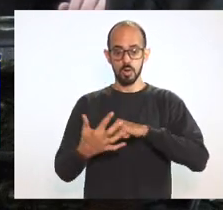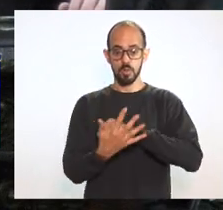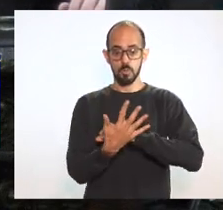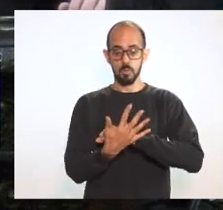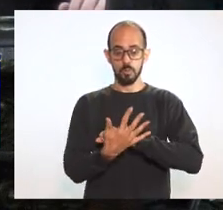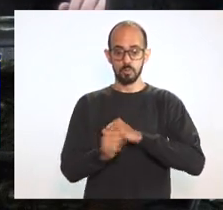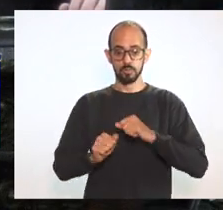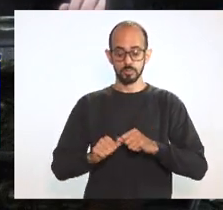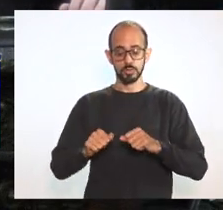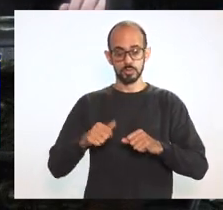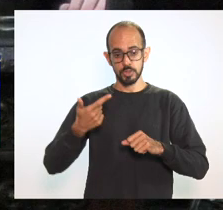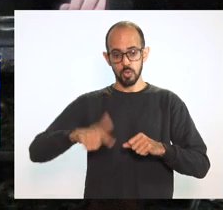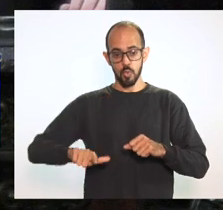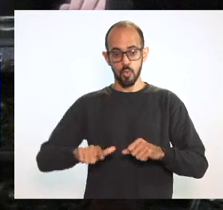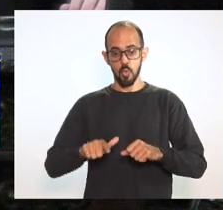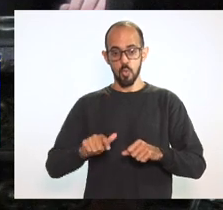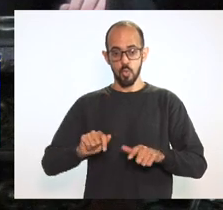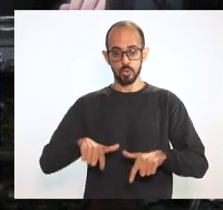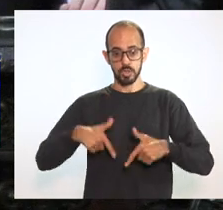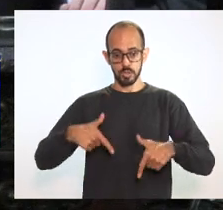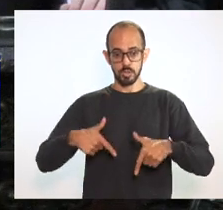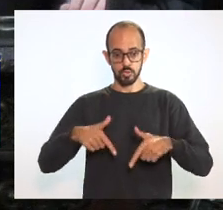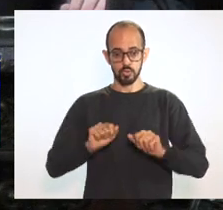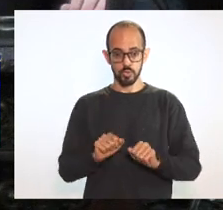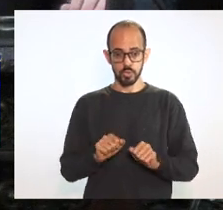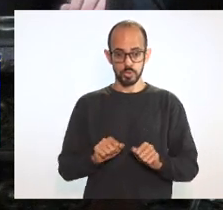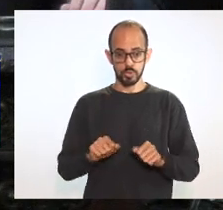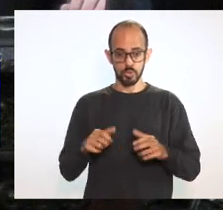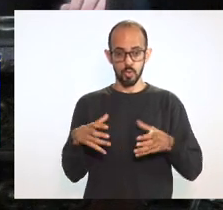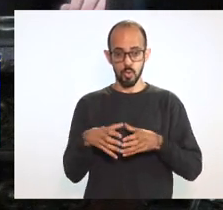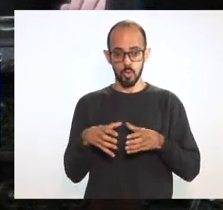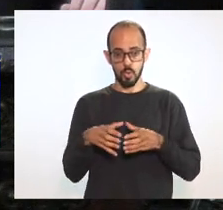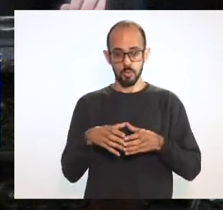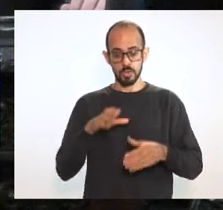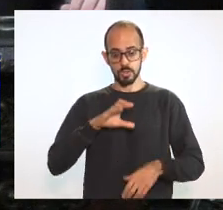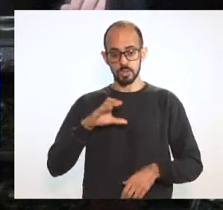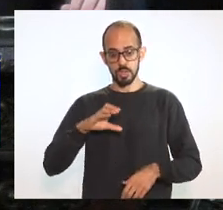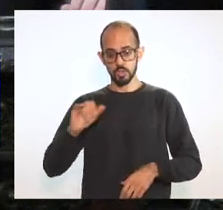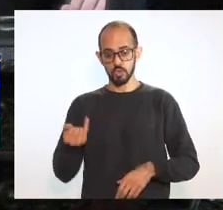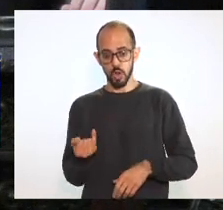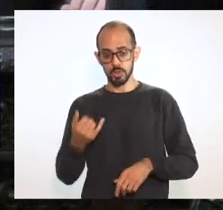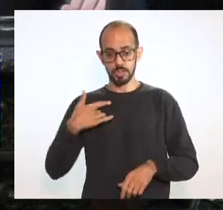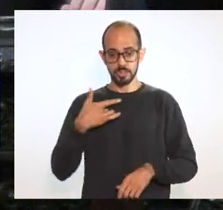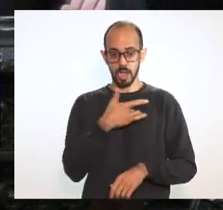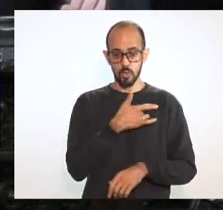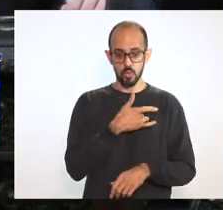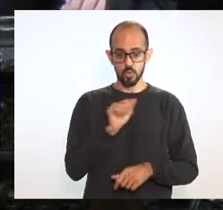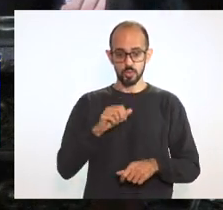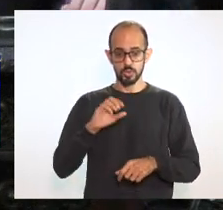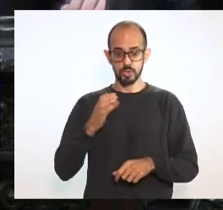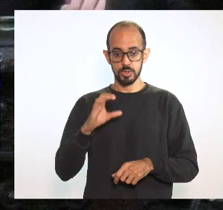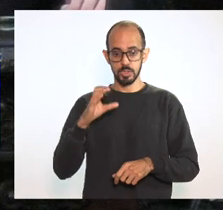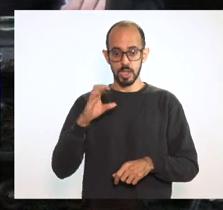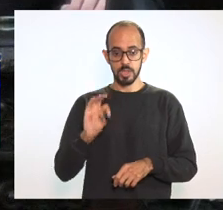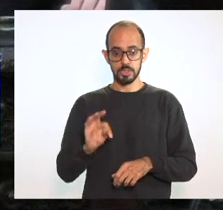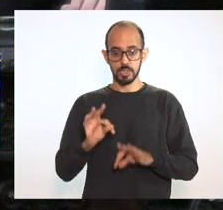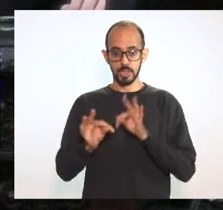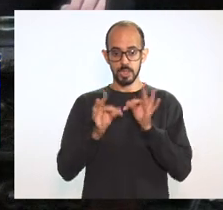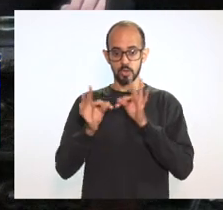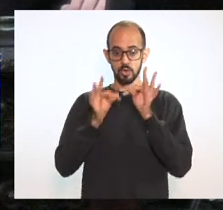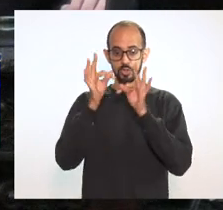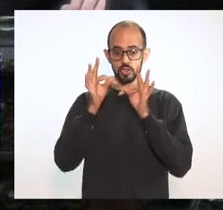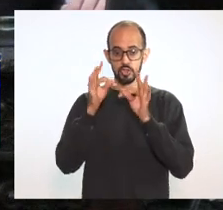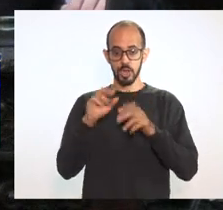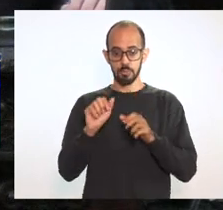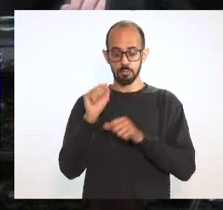da outras providências. Pendente de pareceres das comissões de Constituição e Justiça, de Saúde, Ciência e Tecnologia, de Transporte, Defesa do Meio Ambiente,